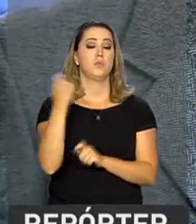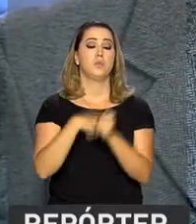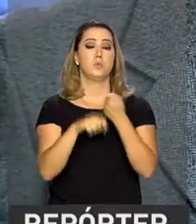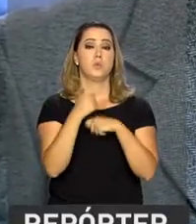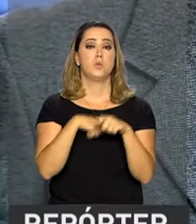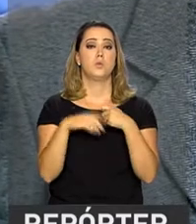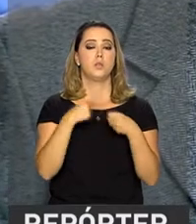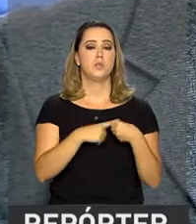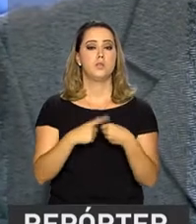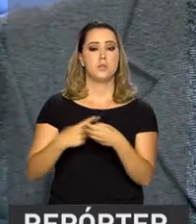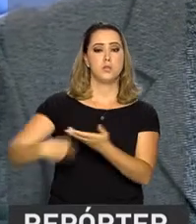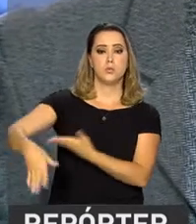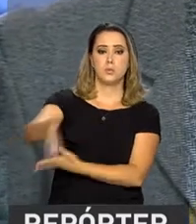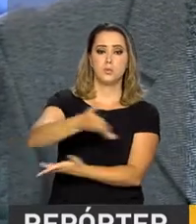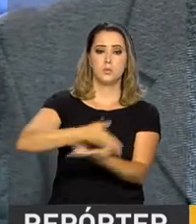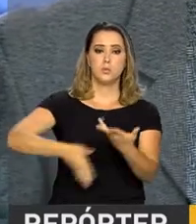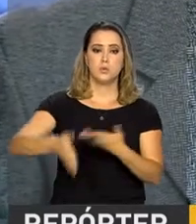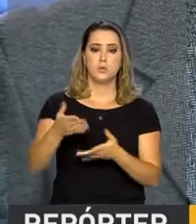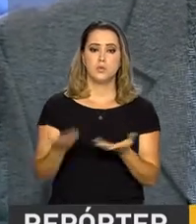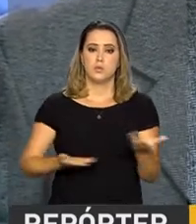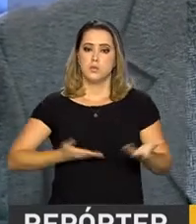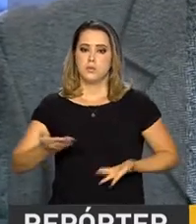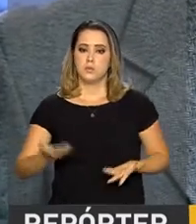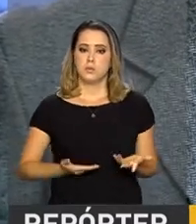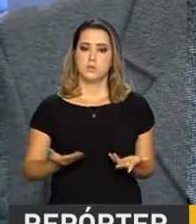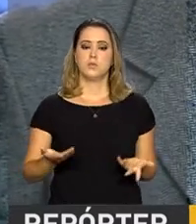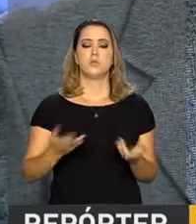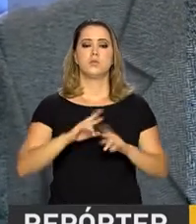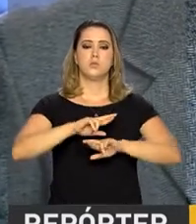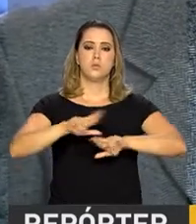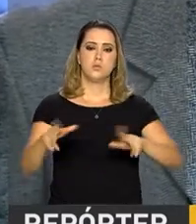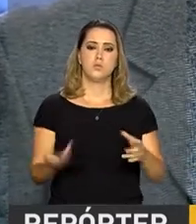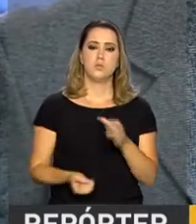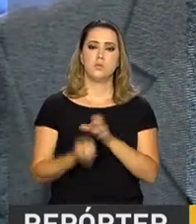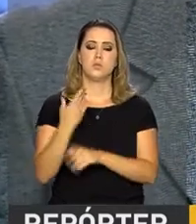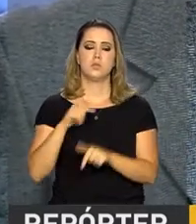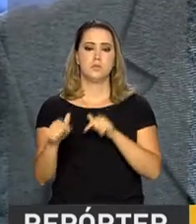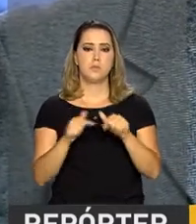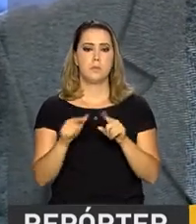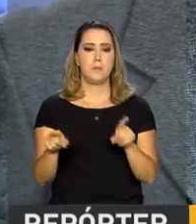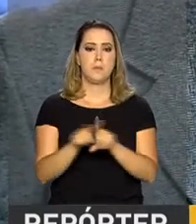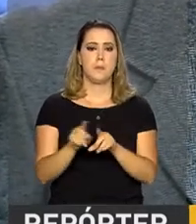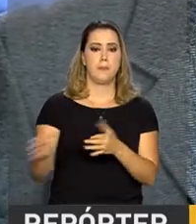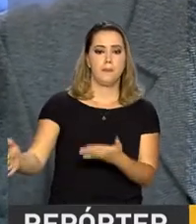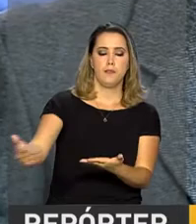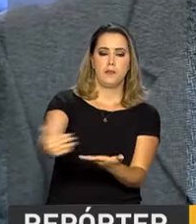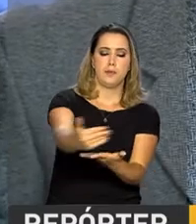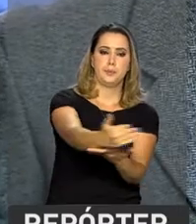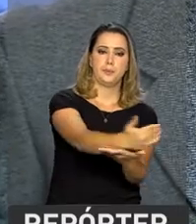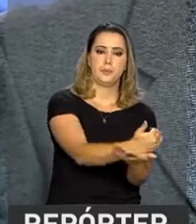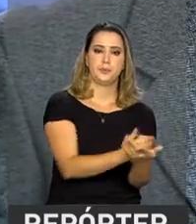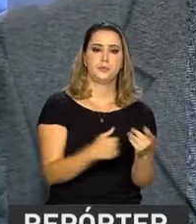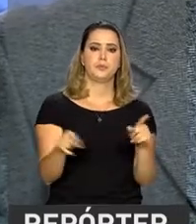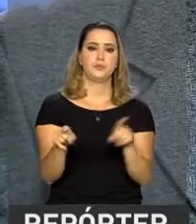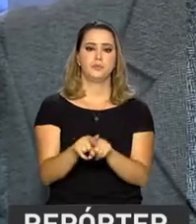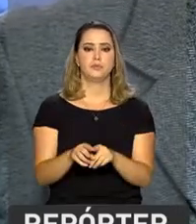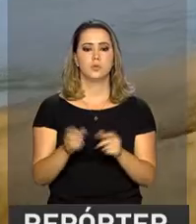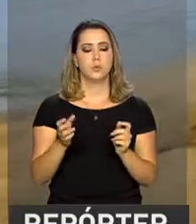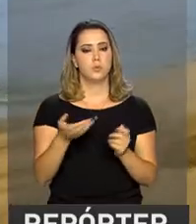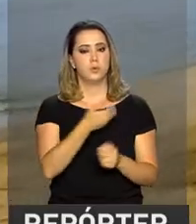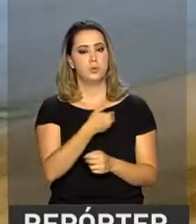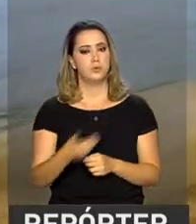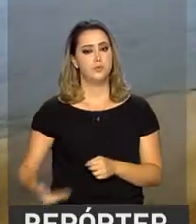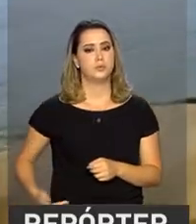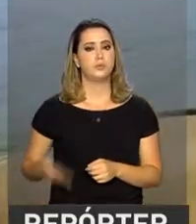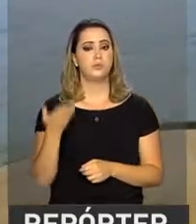muito a cadeia de fornecimento de bens e serviços na geração de emprego e também arrecadação pra poder público